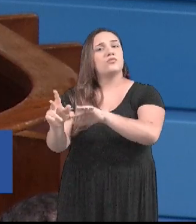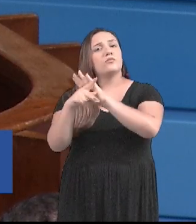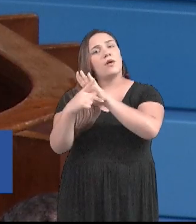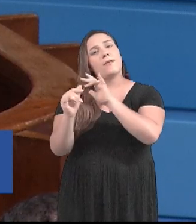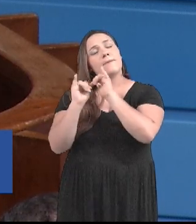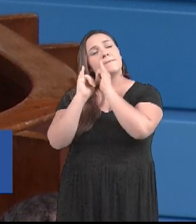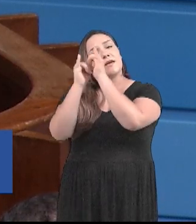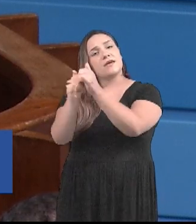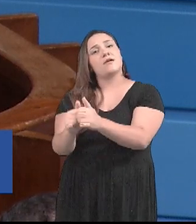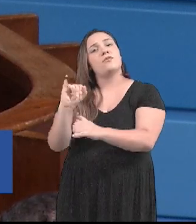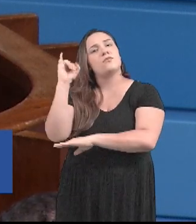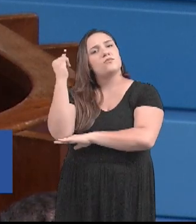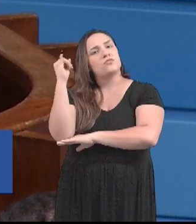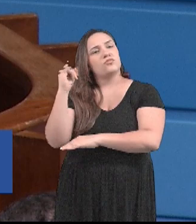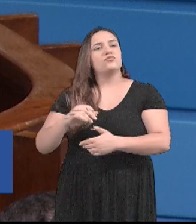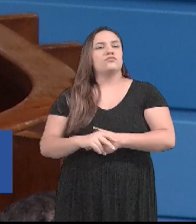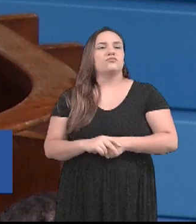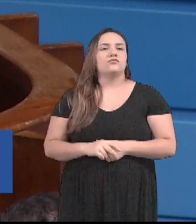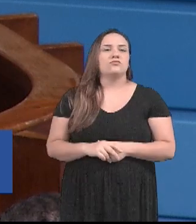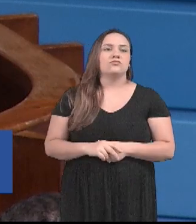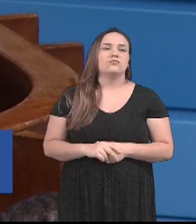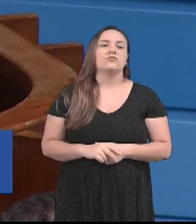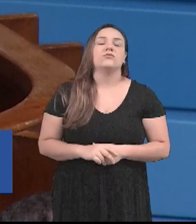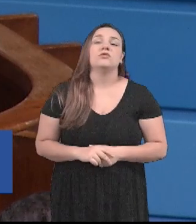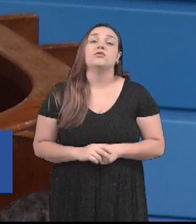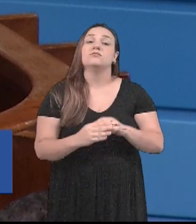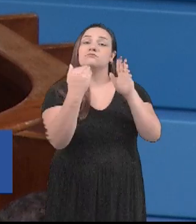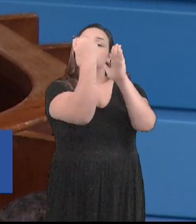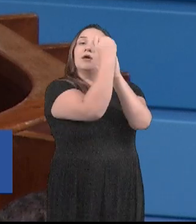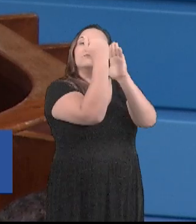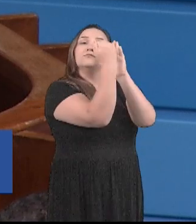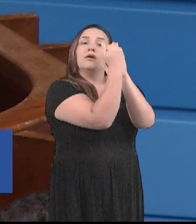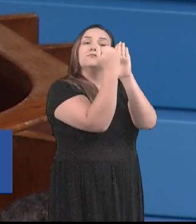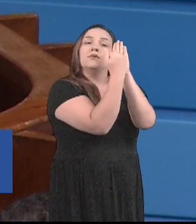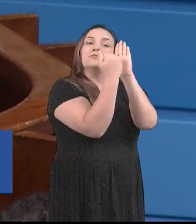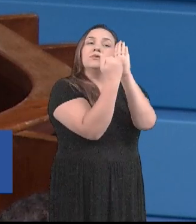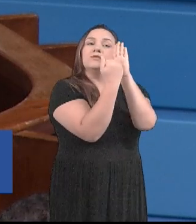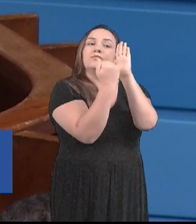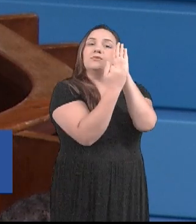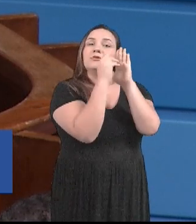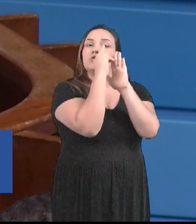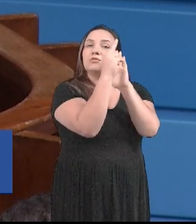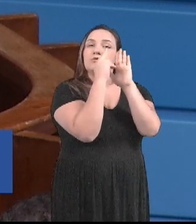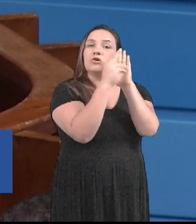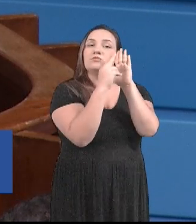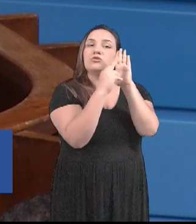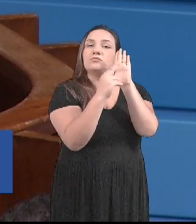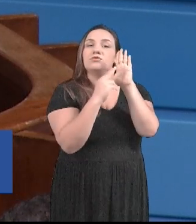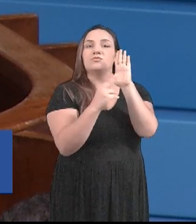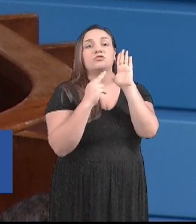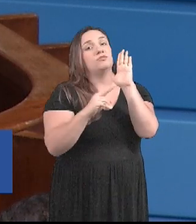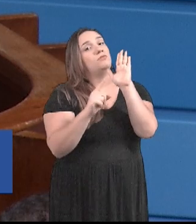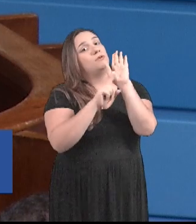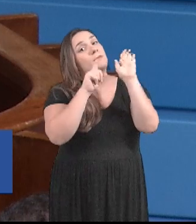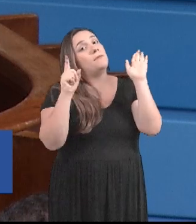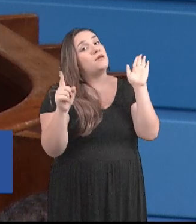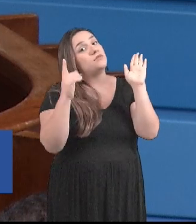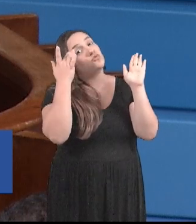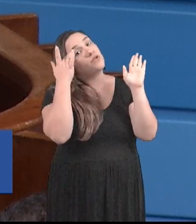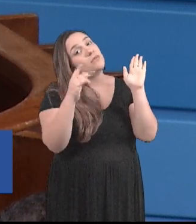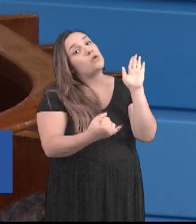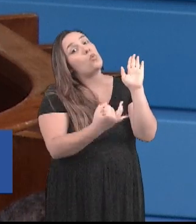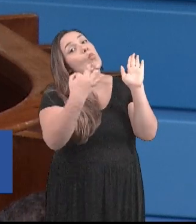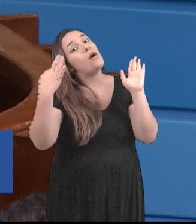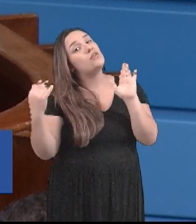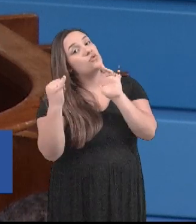renúncia fiscal e elencou nominalmente essas empresas, sem detalhar qual foi o benefício,